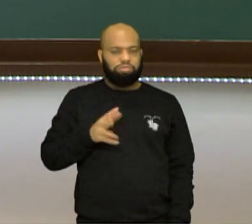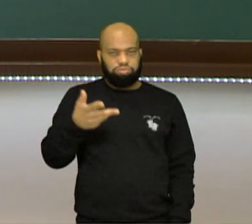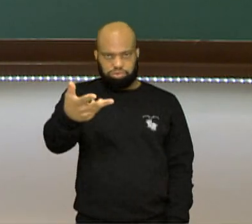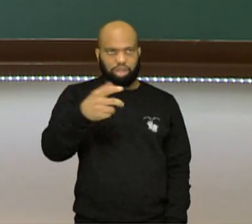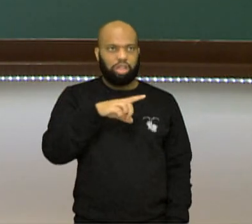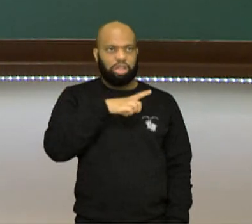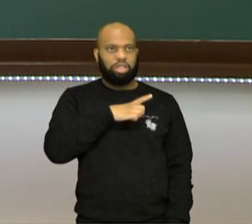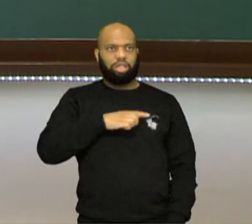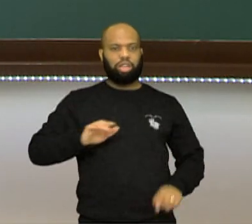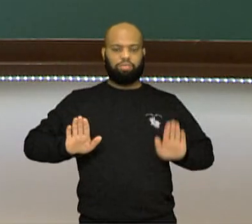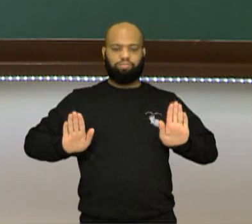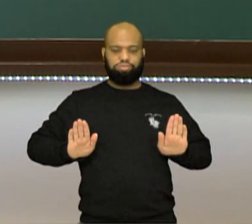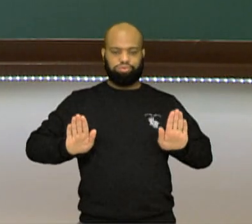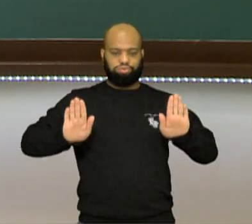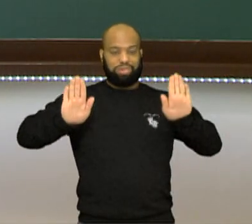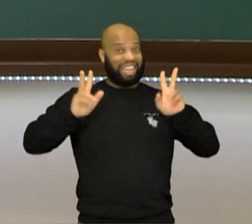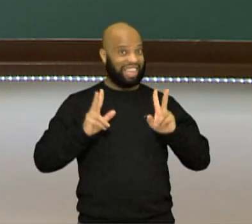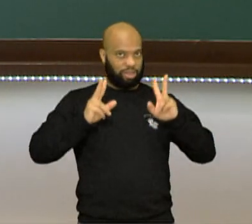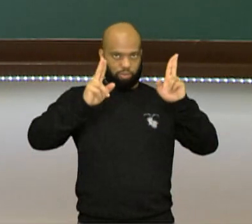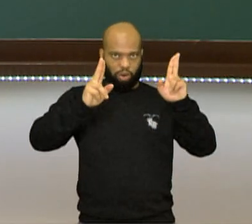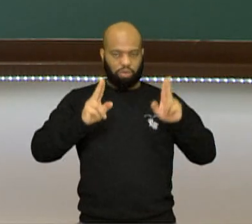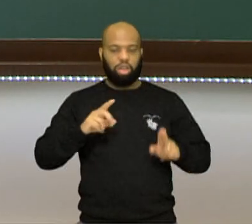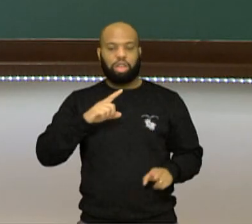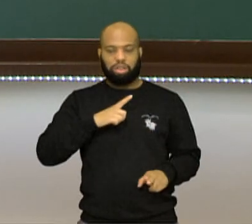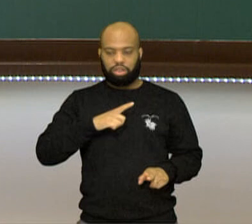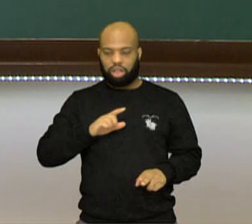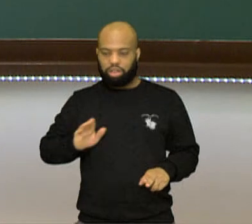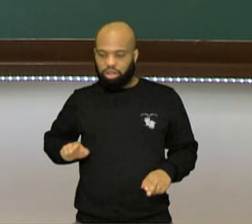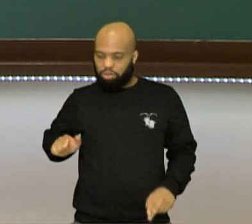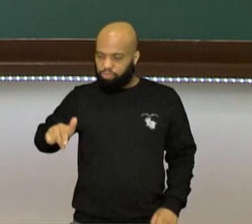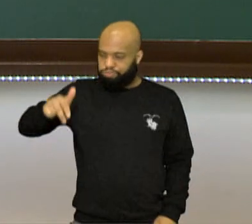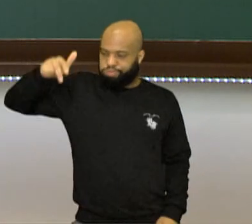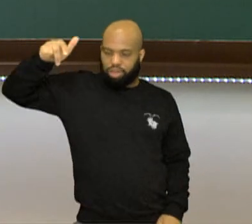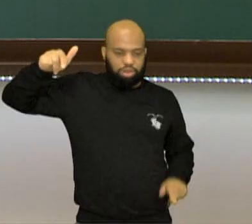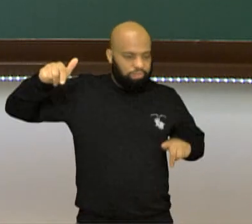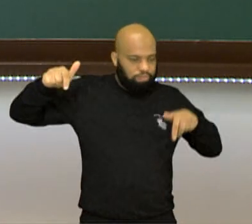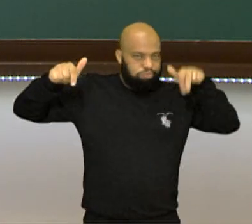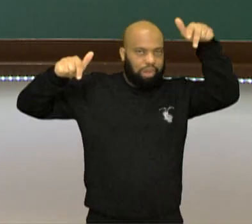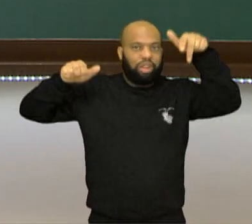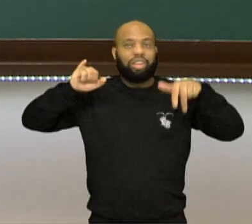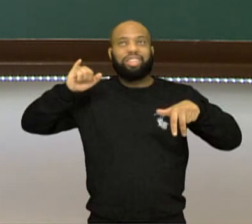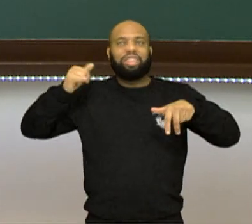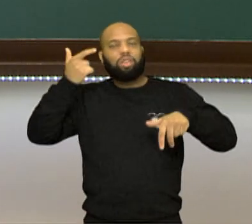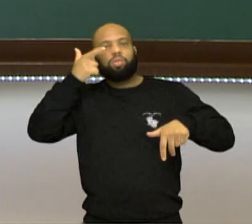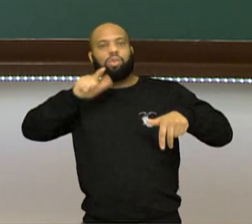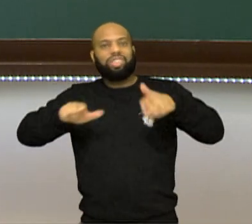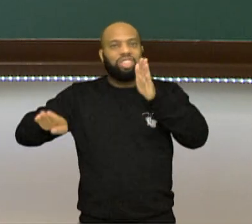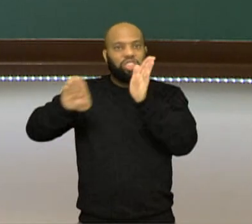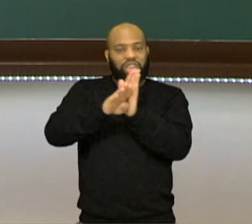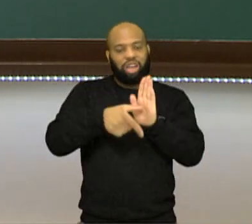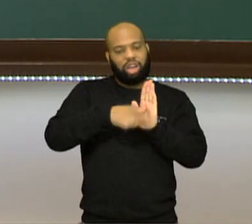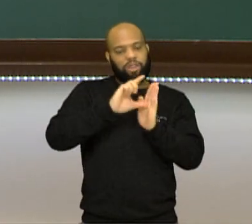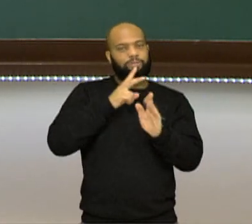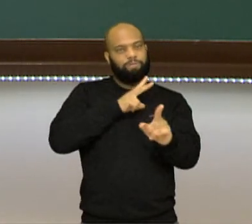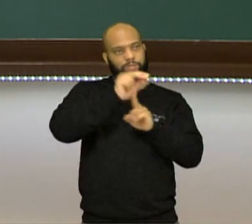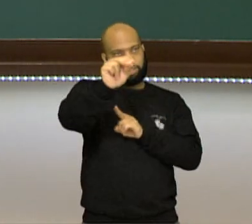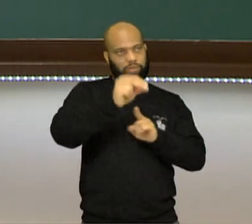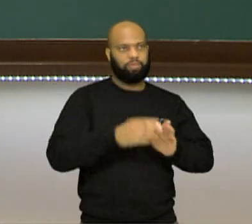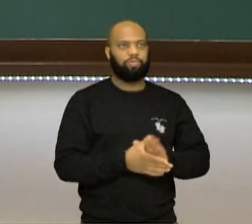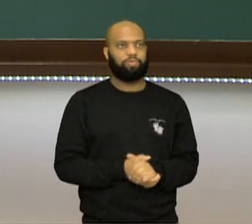têm uma pista igual, os 2, cada um faz a sua rota, o primeiro que chegar lá em cima é que vence a